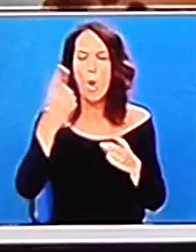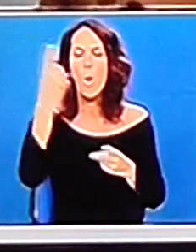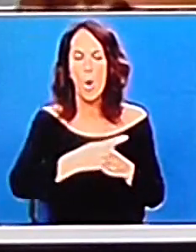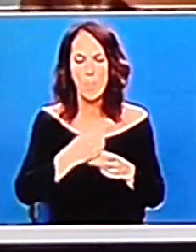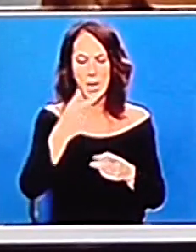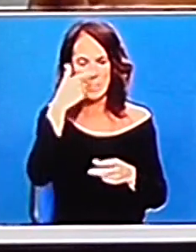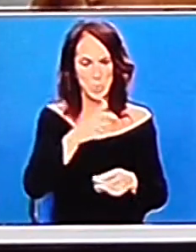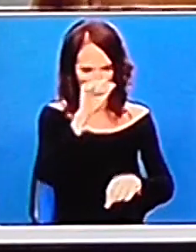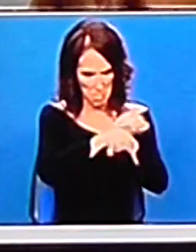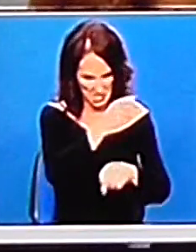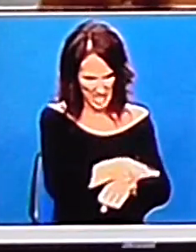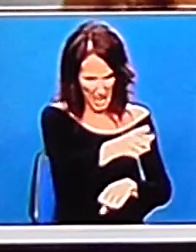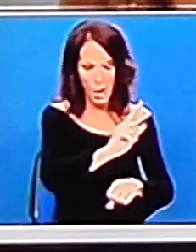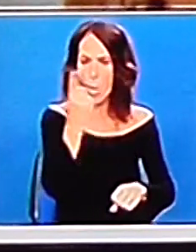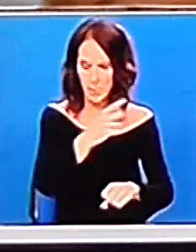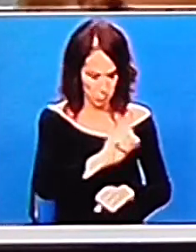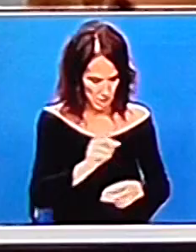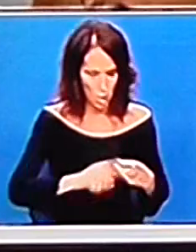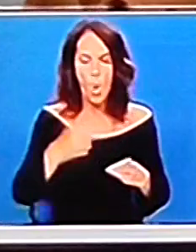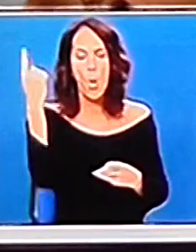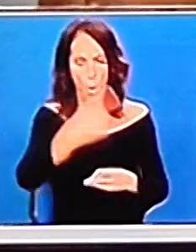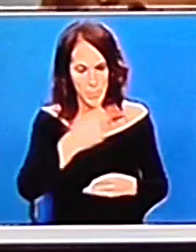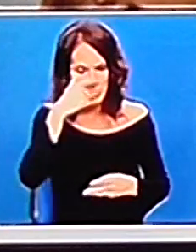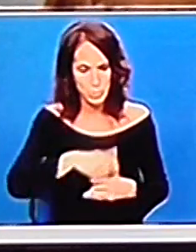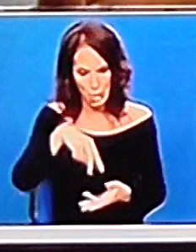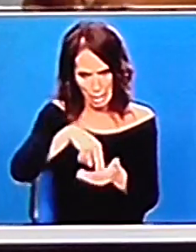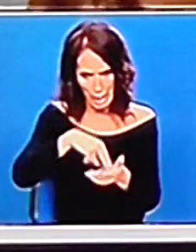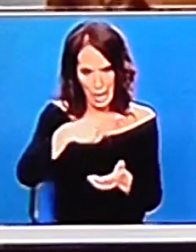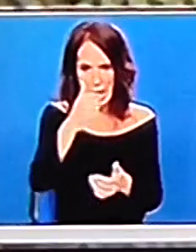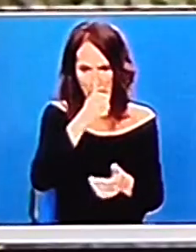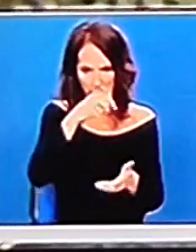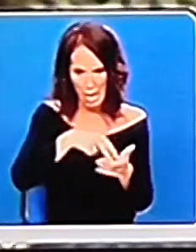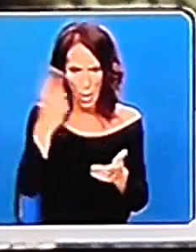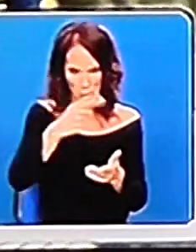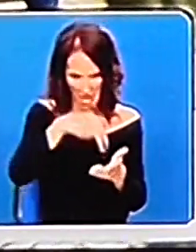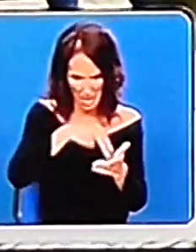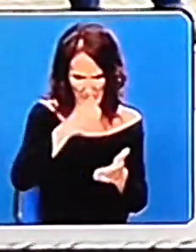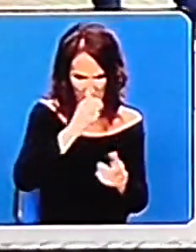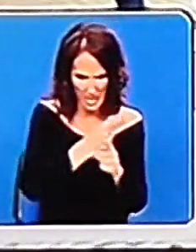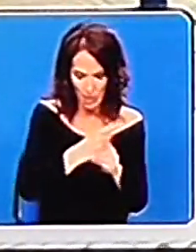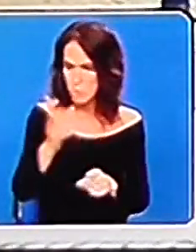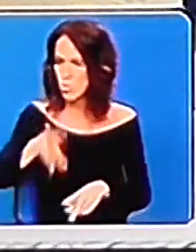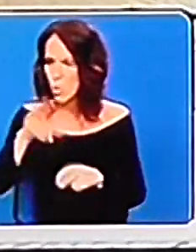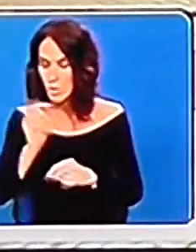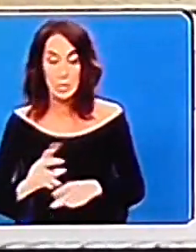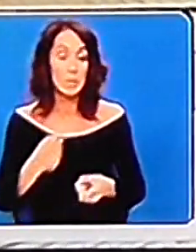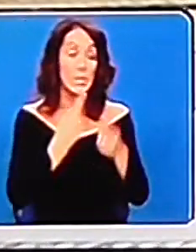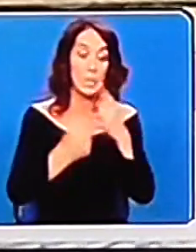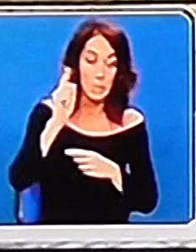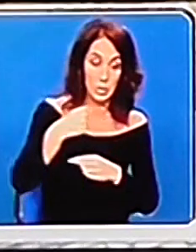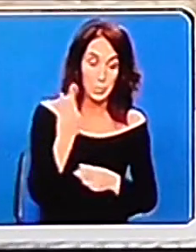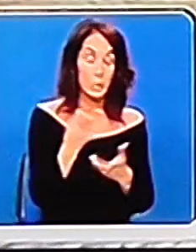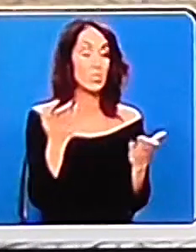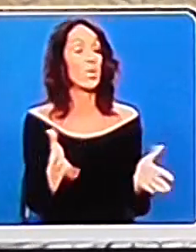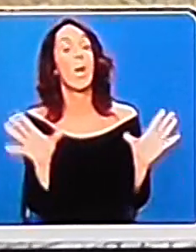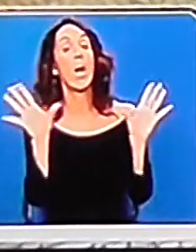promoção das pessoas nunca obrigado aplicações marca presença nas atividades nunca prata anuncia a direção da escola decidiu nomear